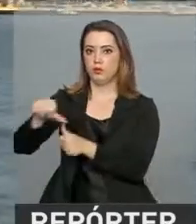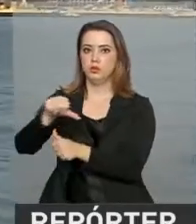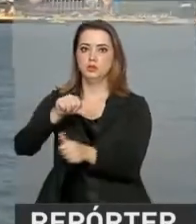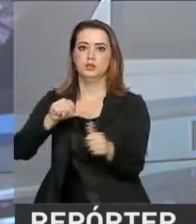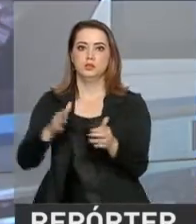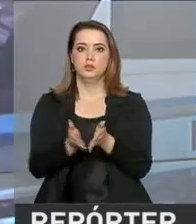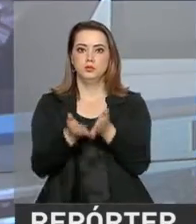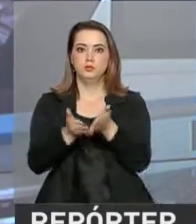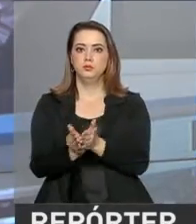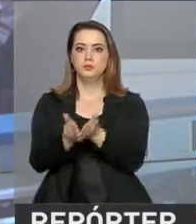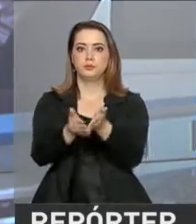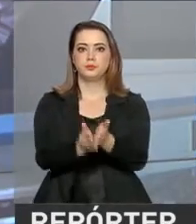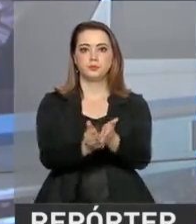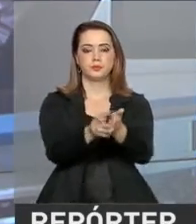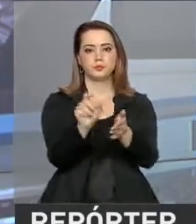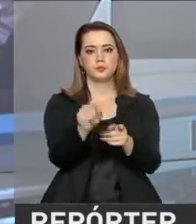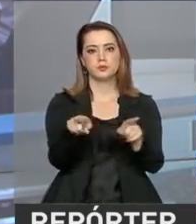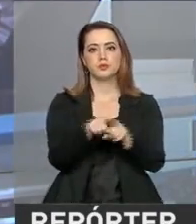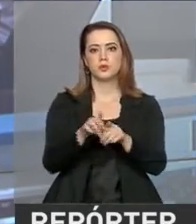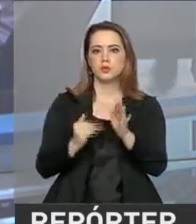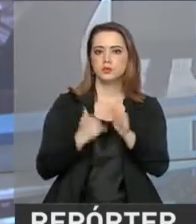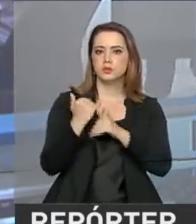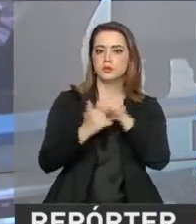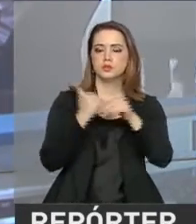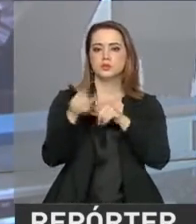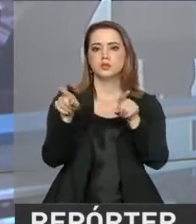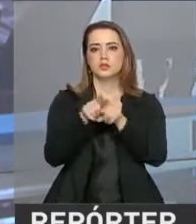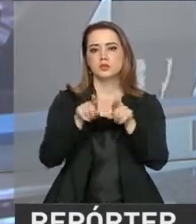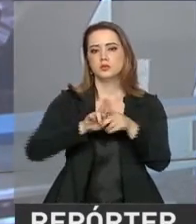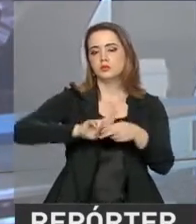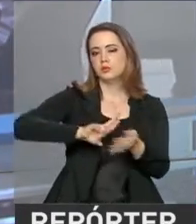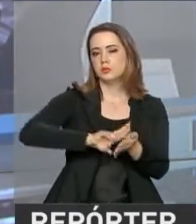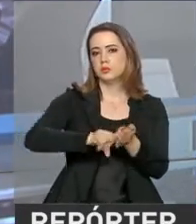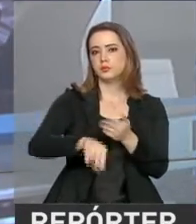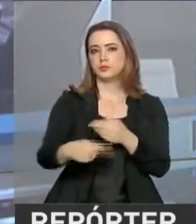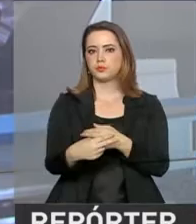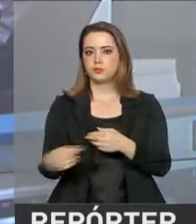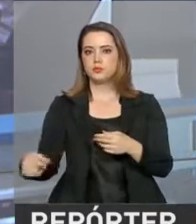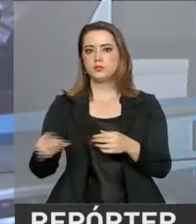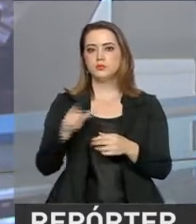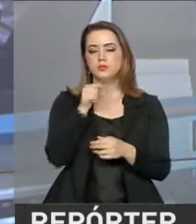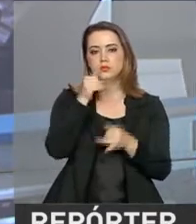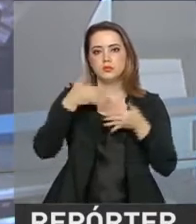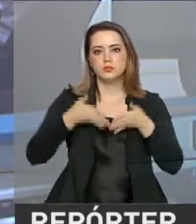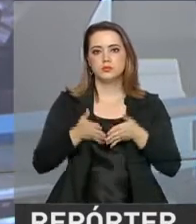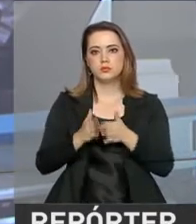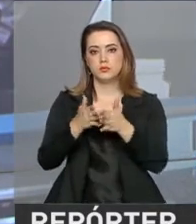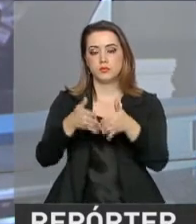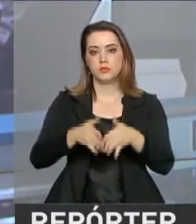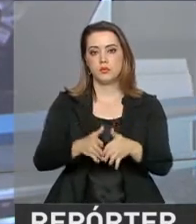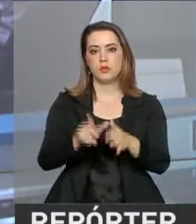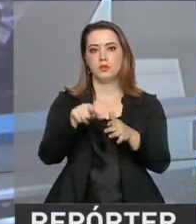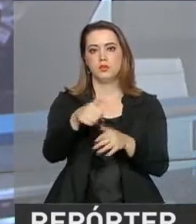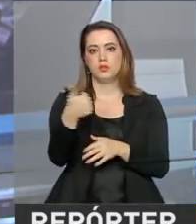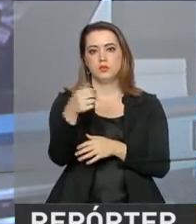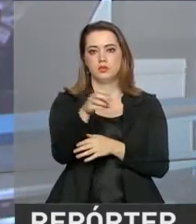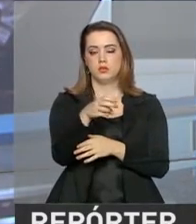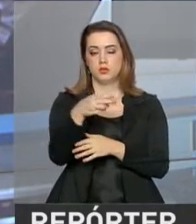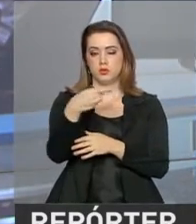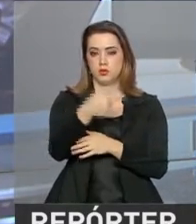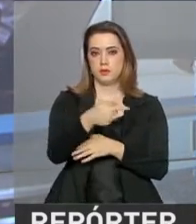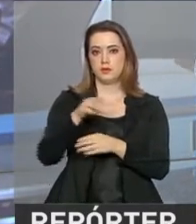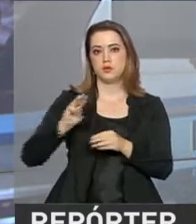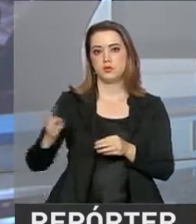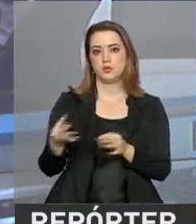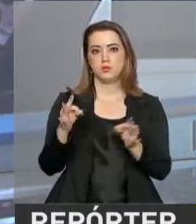paulista crescimento também na movimentação de produtos feita pelos rios do país foram 17 milhões e meio de toneladas transportadas